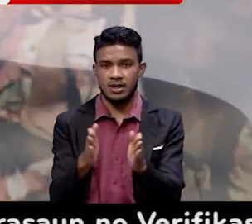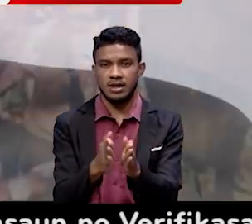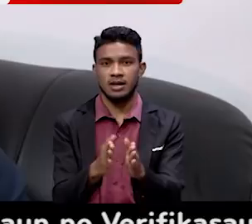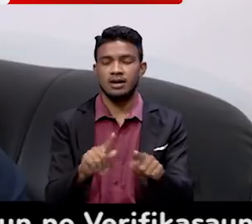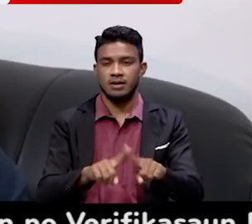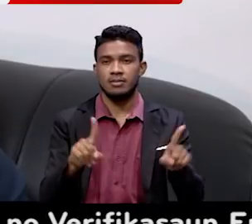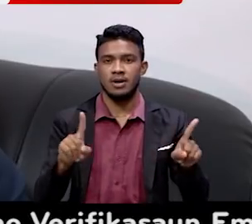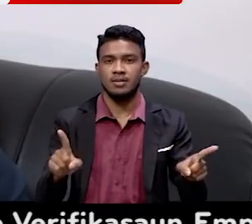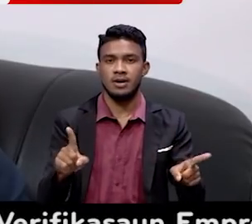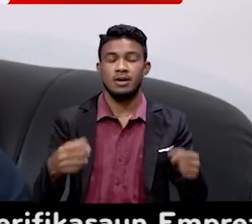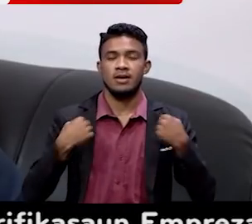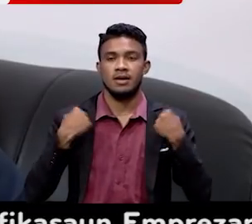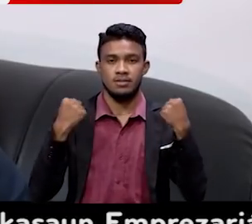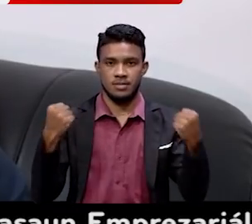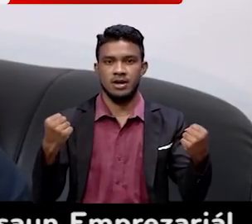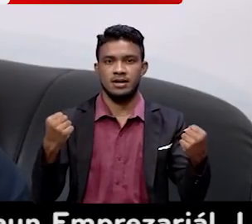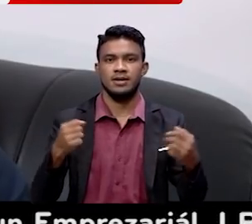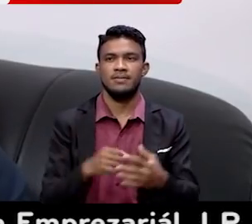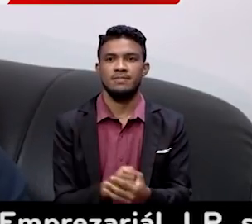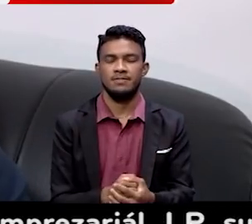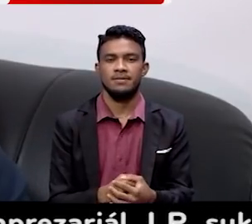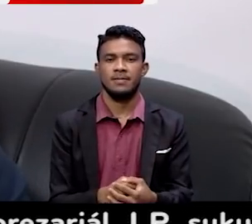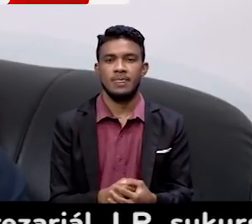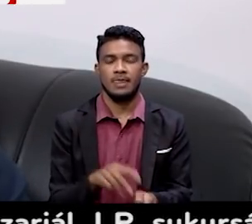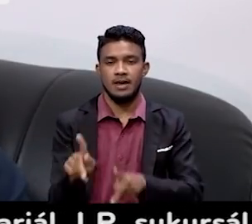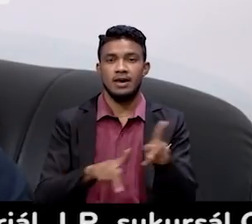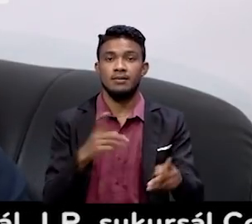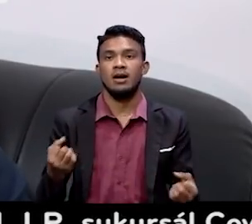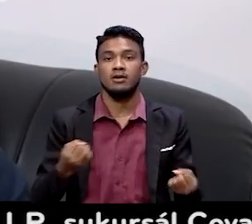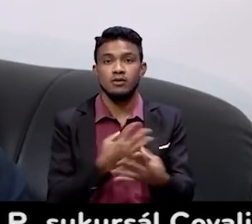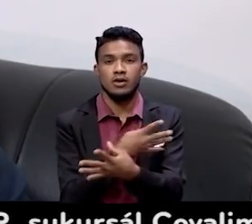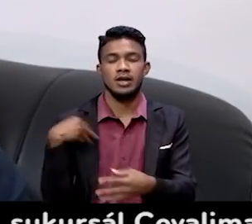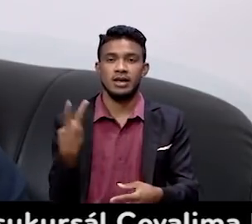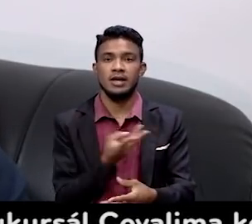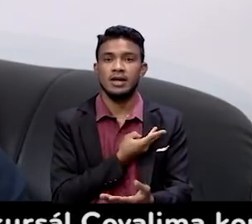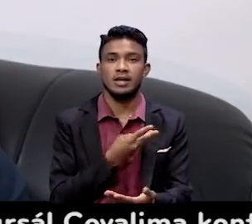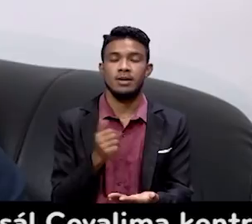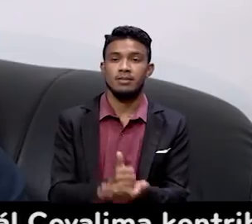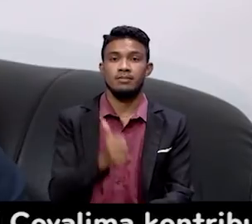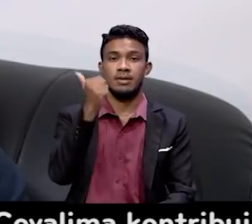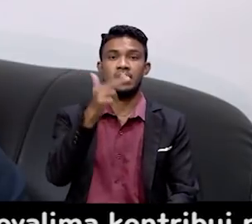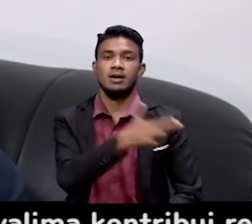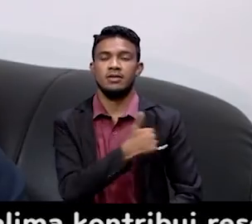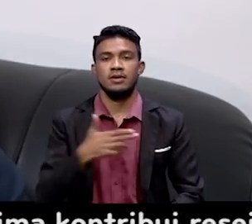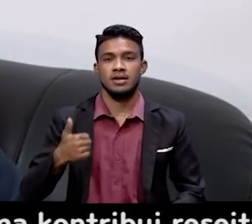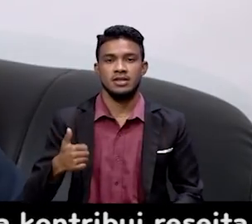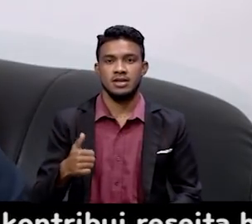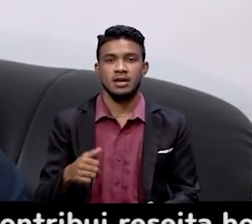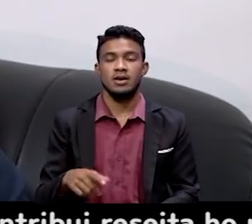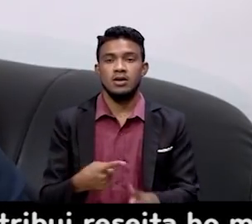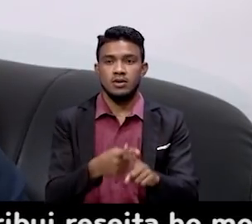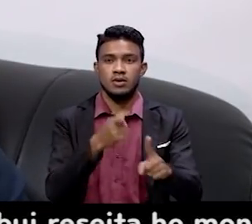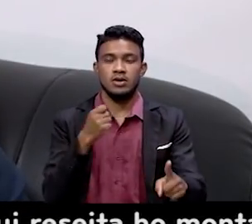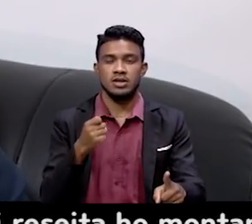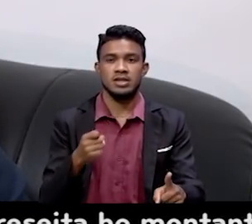be atembrani. É mais fora quando Itabela mandou na Indonésia. Mesmo ali, o seu